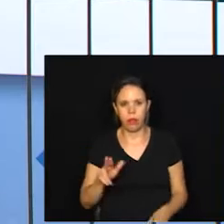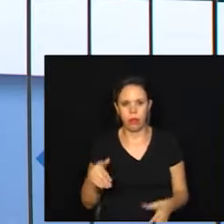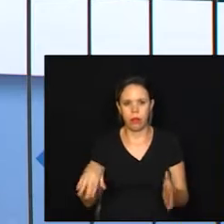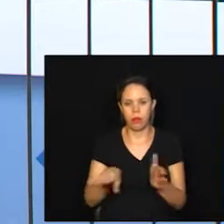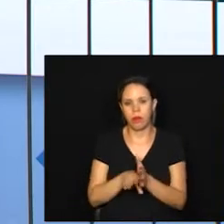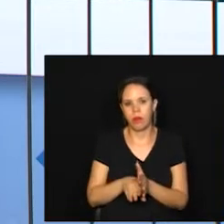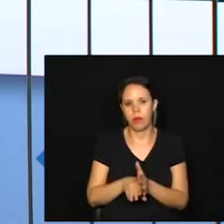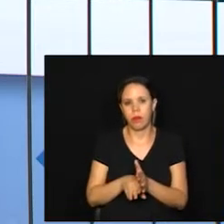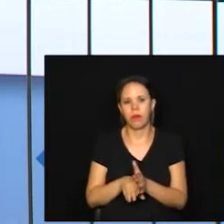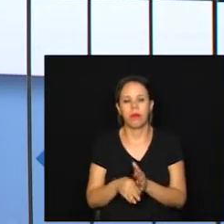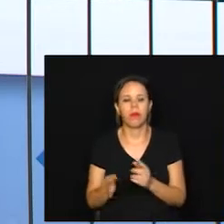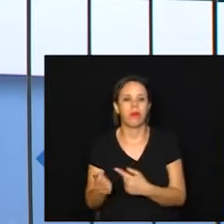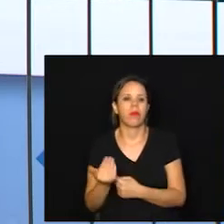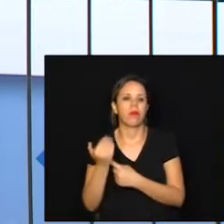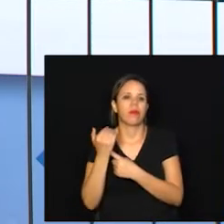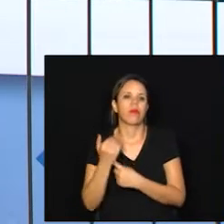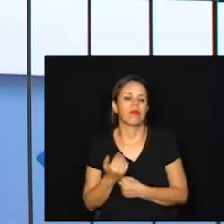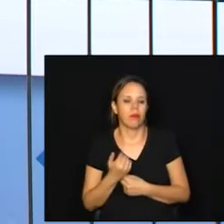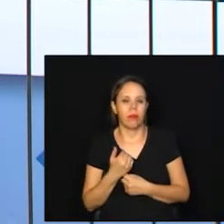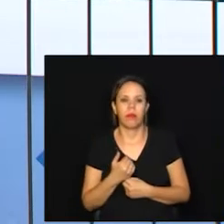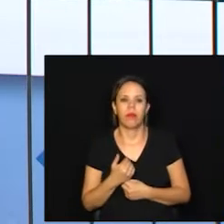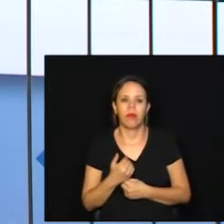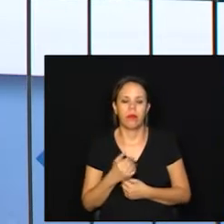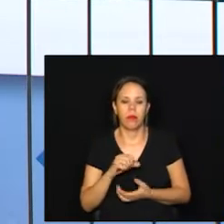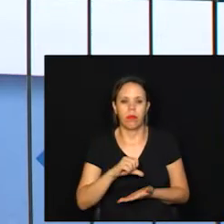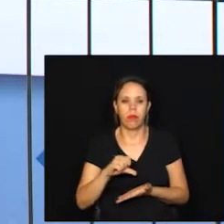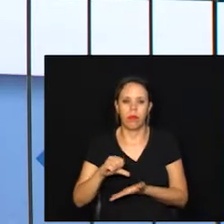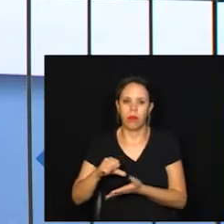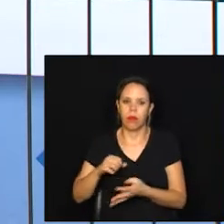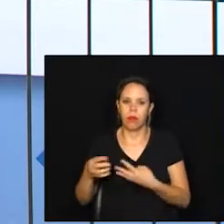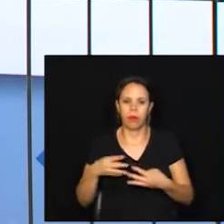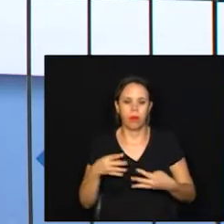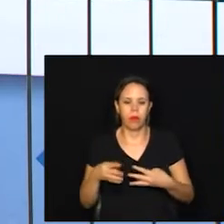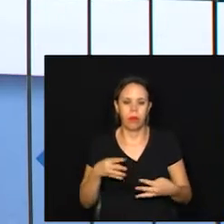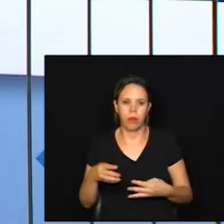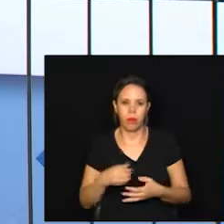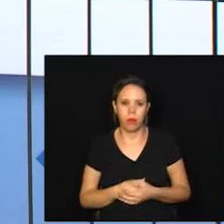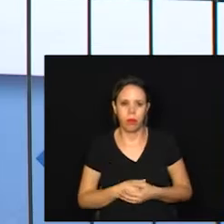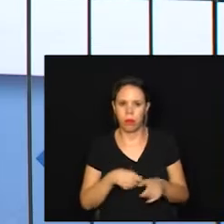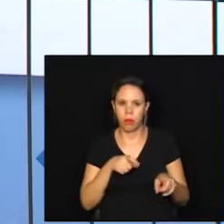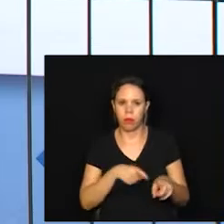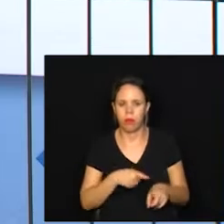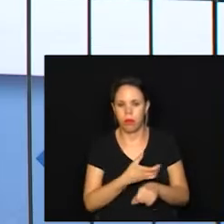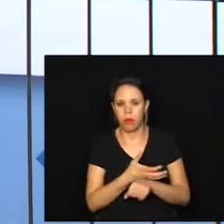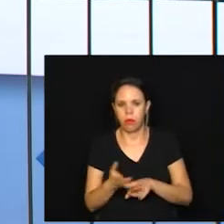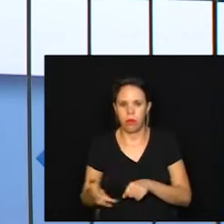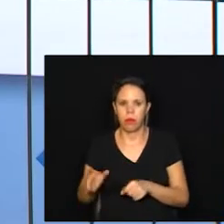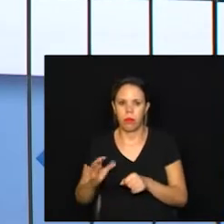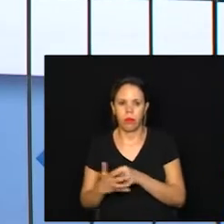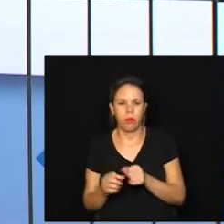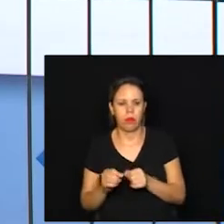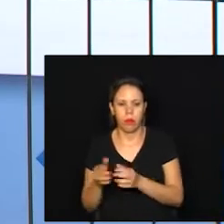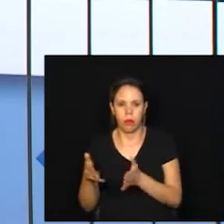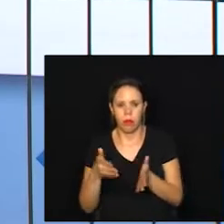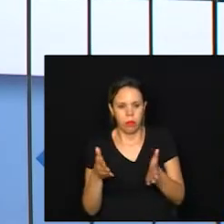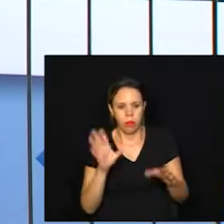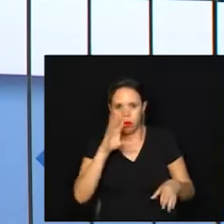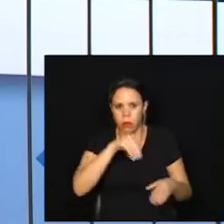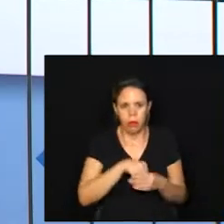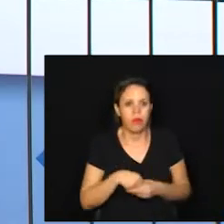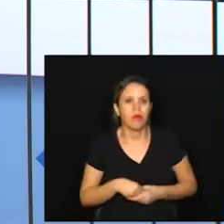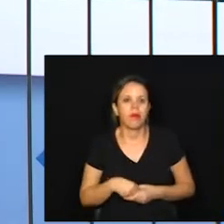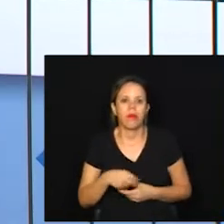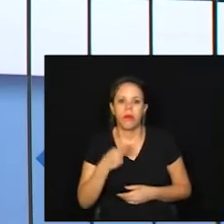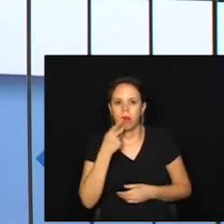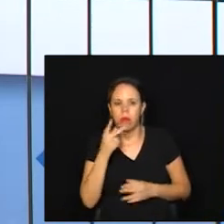ao Parque Tecnológico ali da região de Barão Geraldo, fica ali na Chácara Primavera para quem faz esse caminho por dentro, que a gente